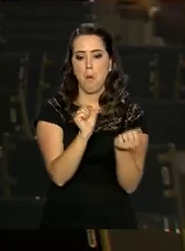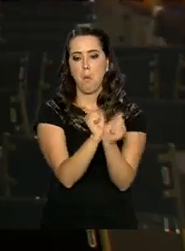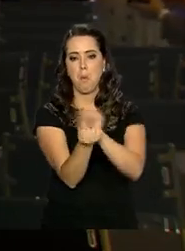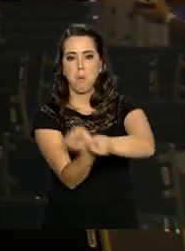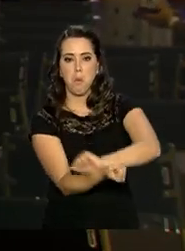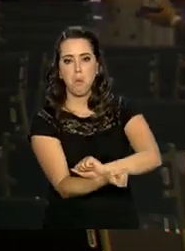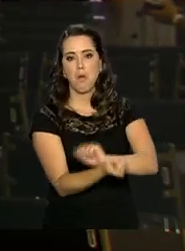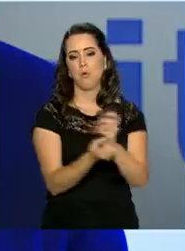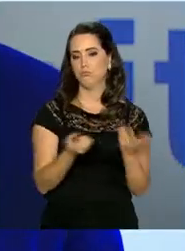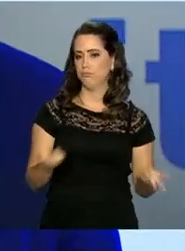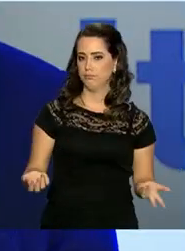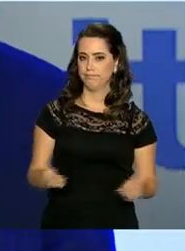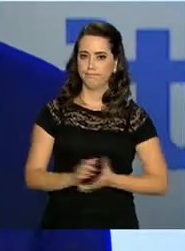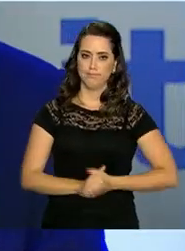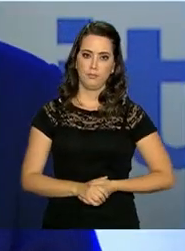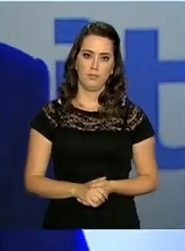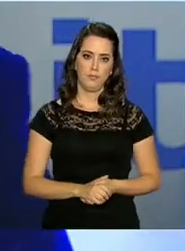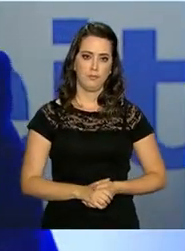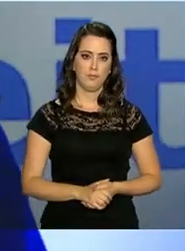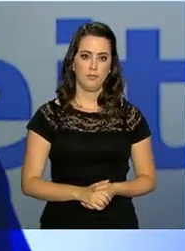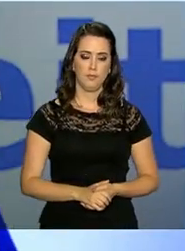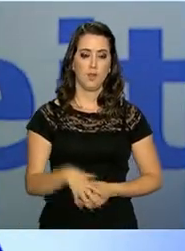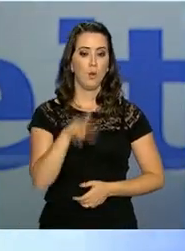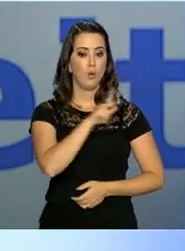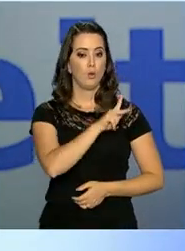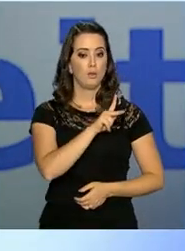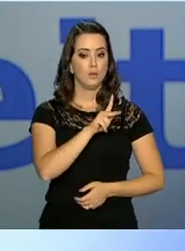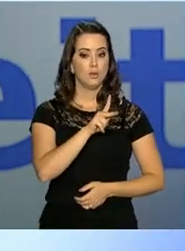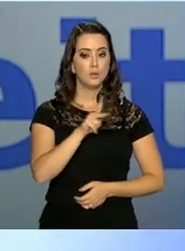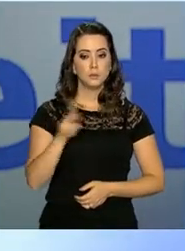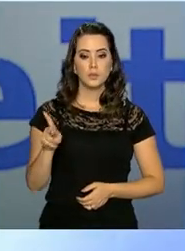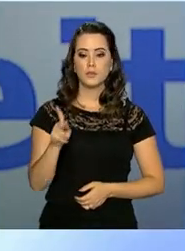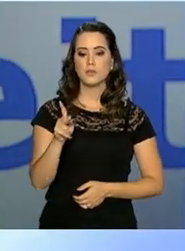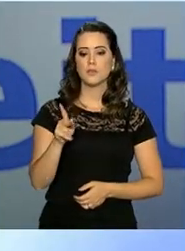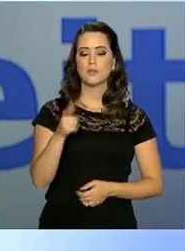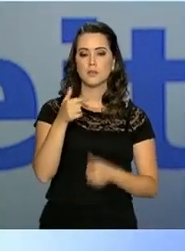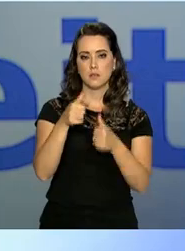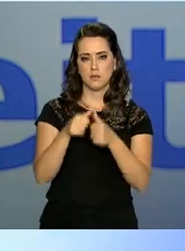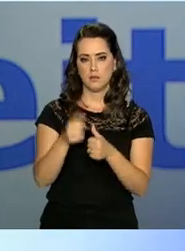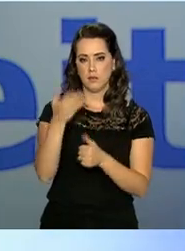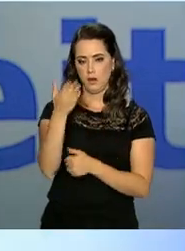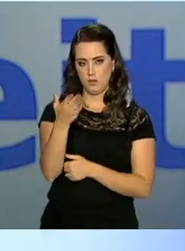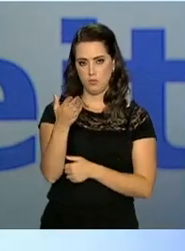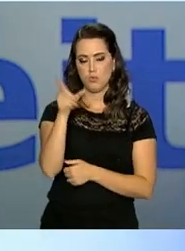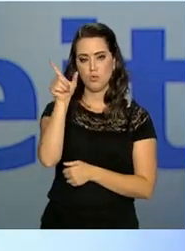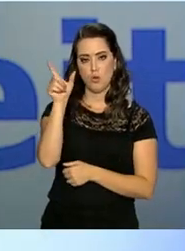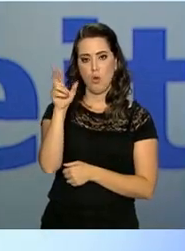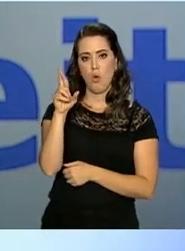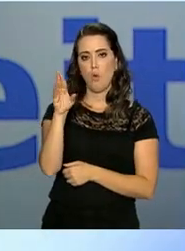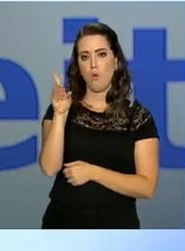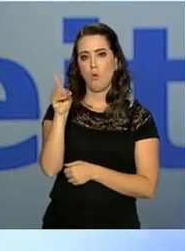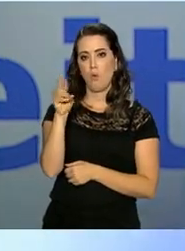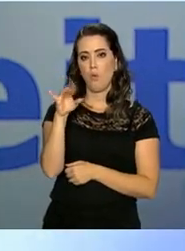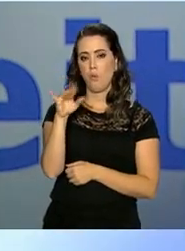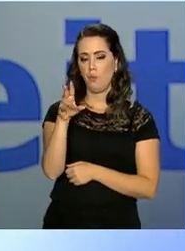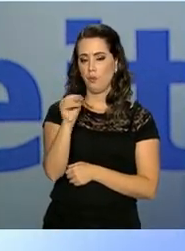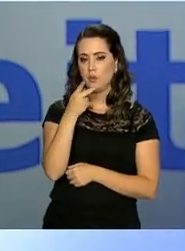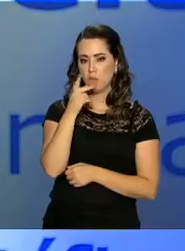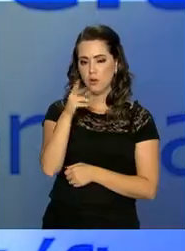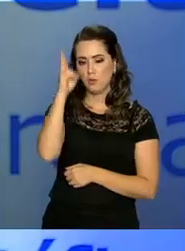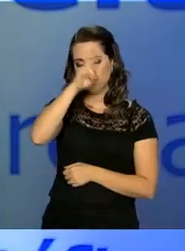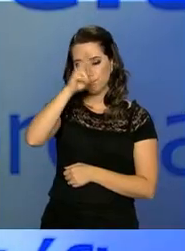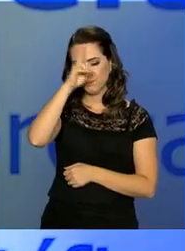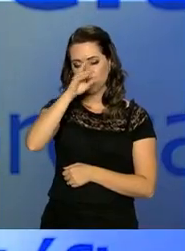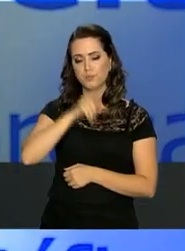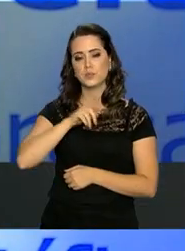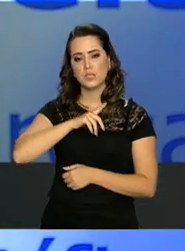ou à tortura. O presidente da República em exercício, Rodrigo Maia, lembrou os desafios que o Brasil ainda precisa vencer.